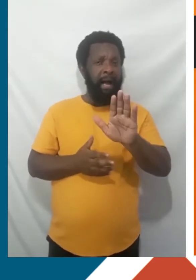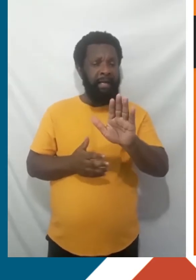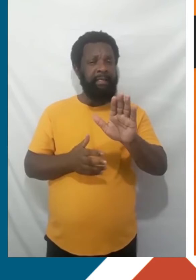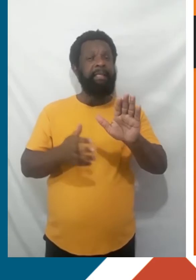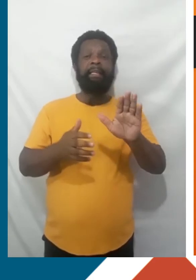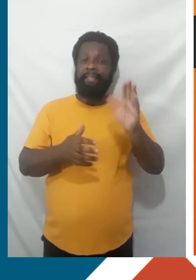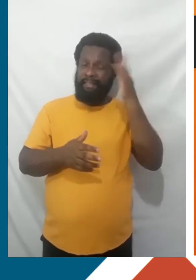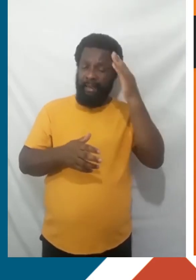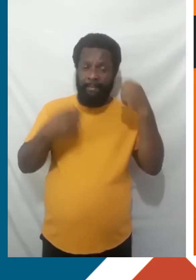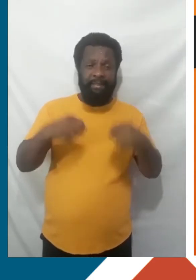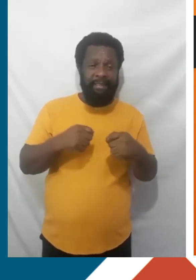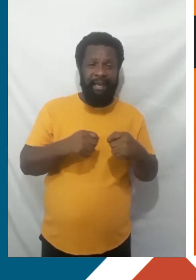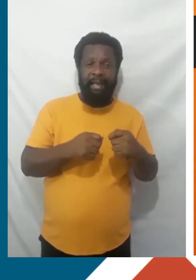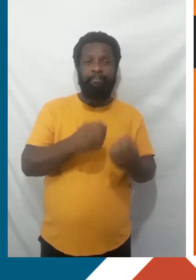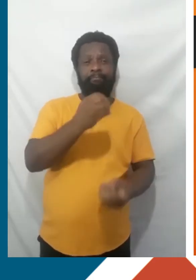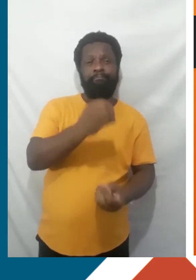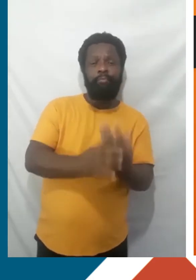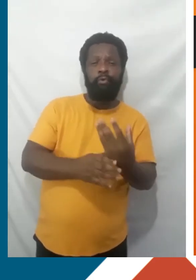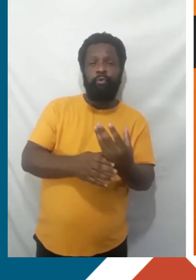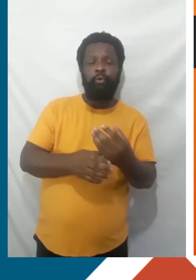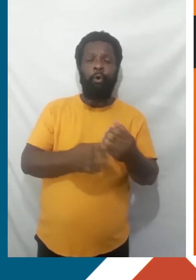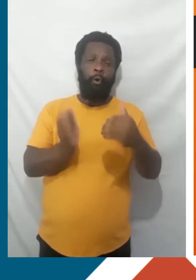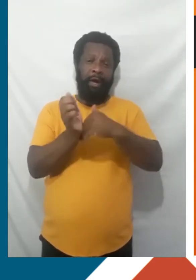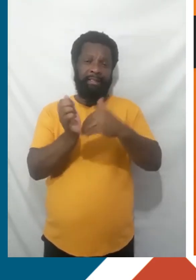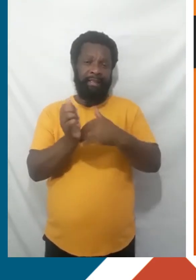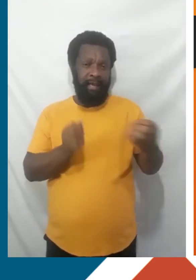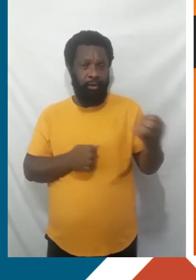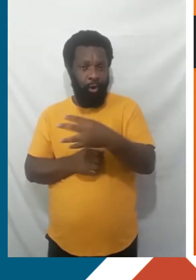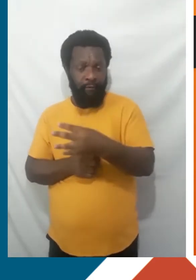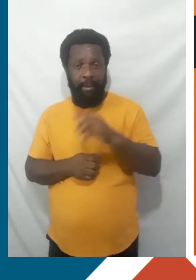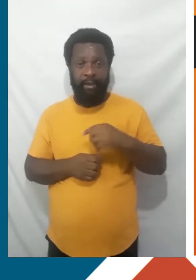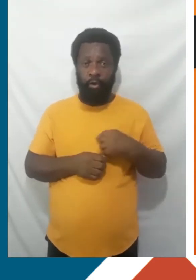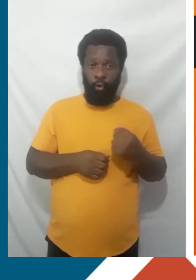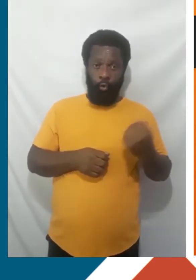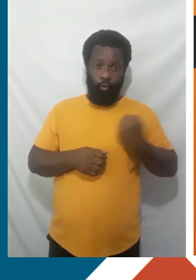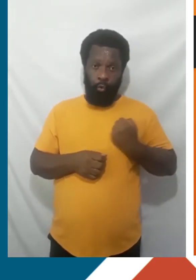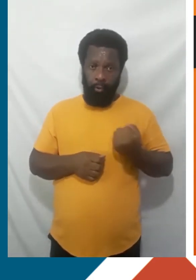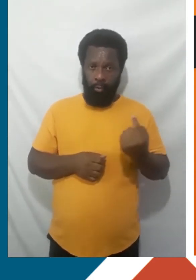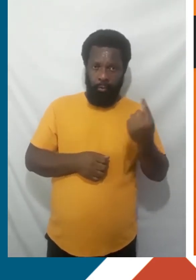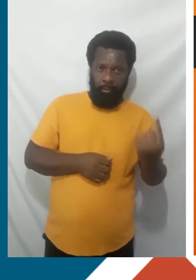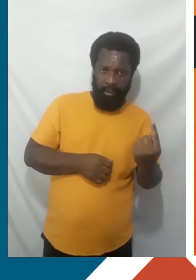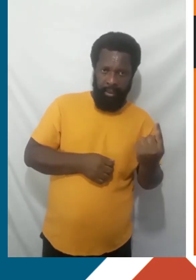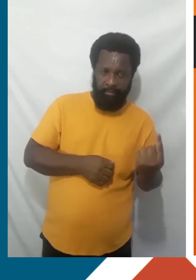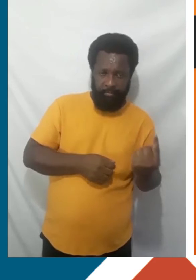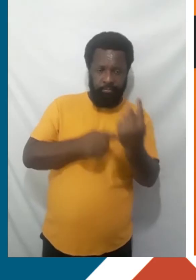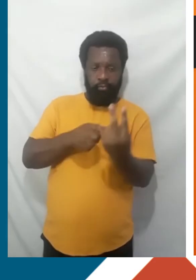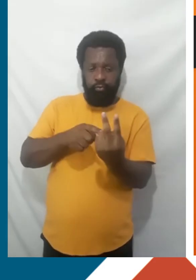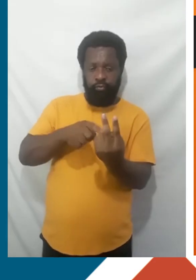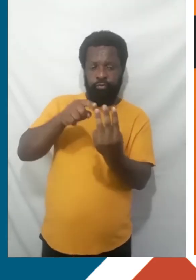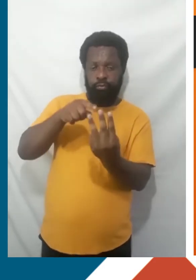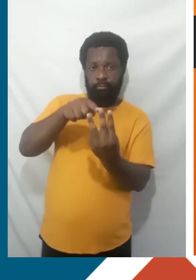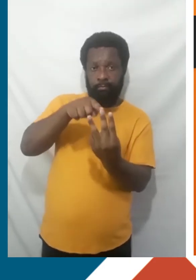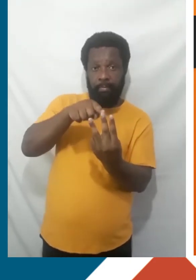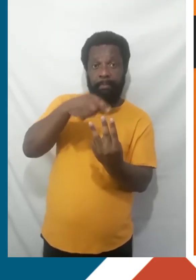Sabendo que José deseja informar uma senha para o cadeado, na qual o segundo dígito seja par, quantas